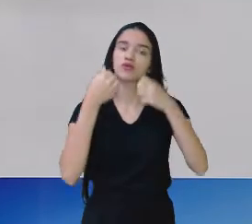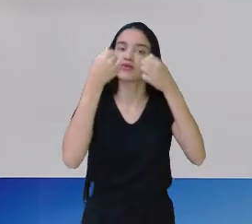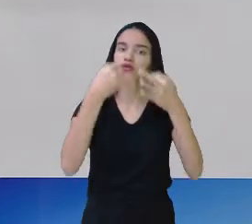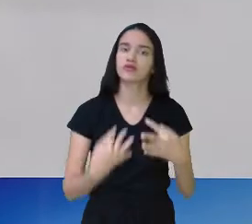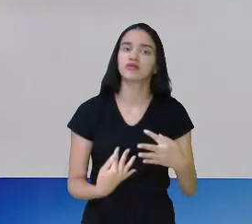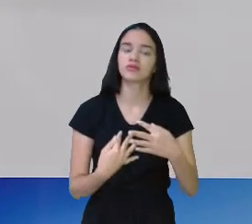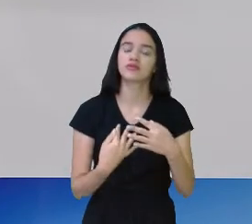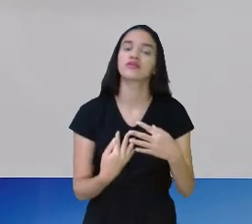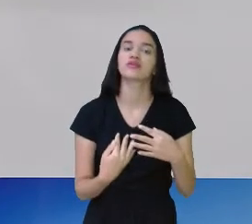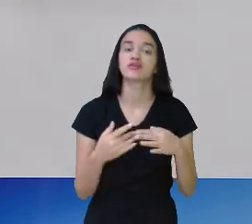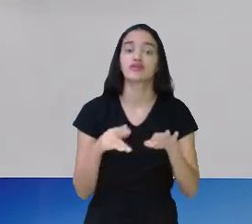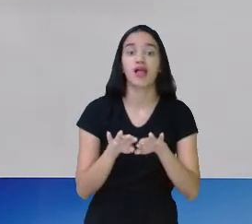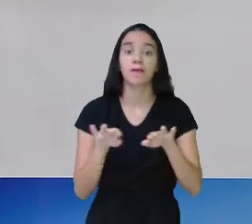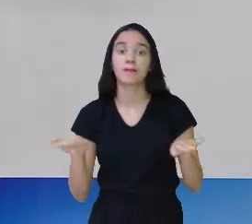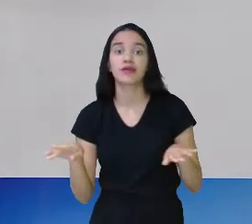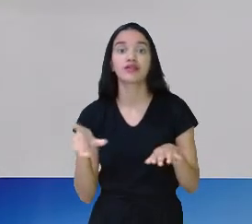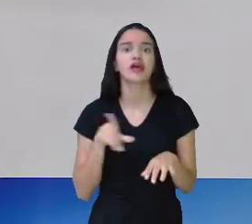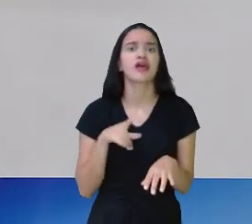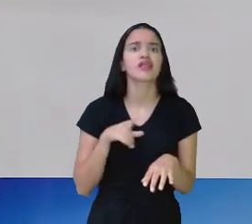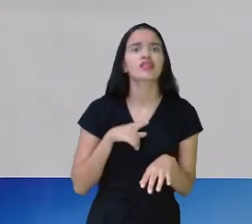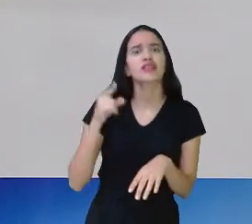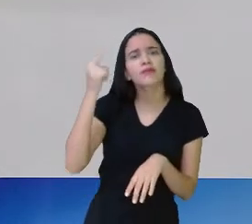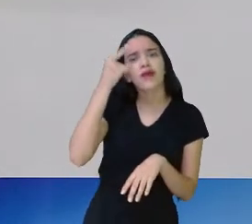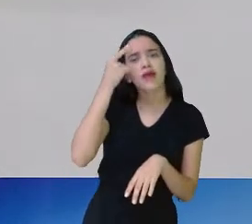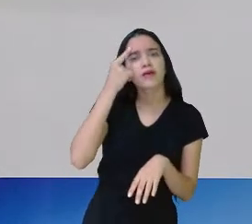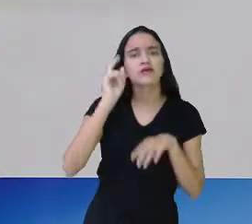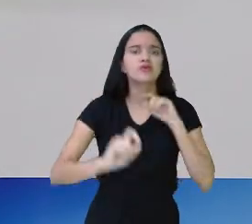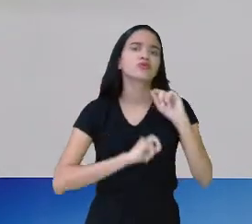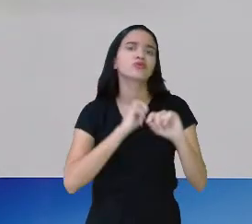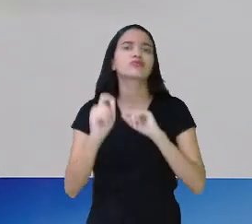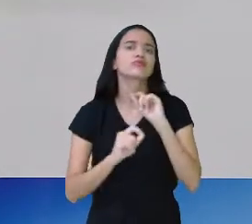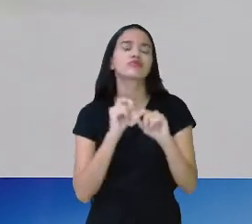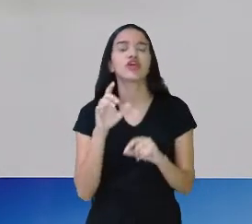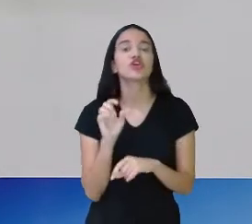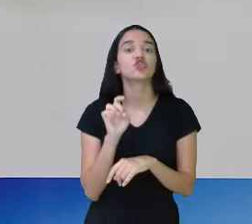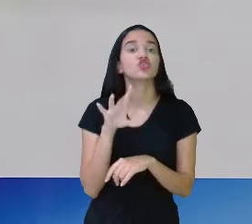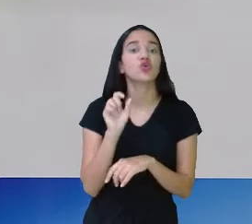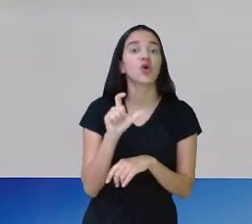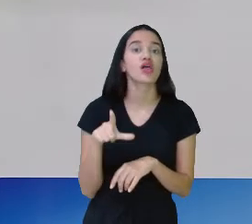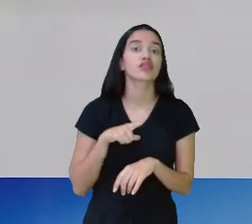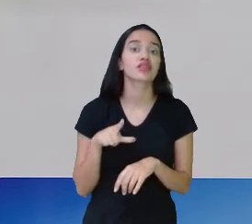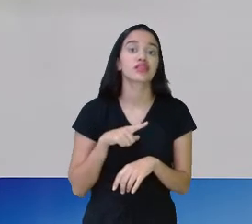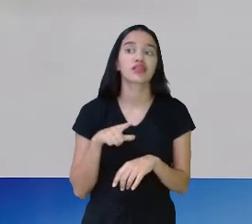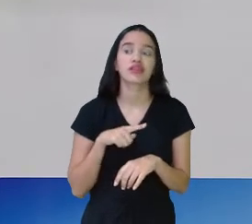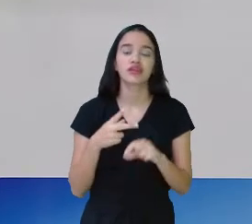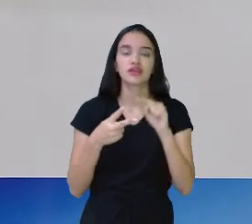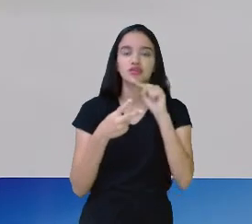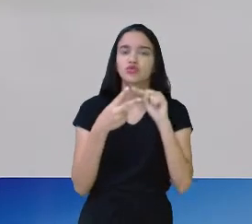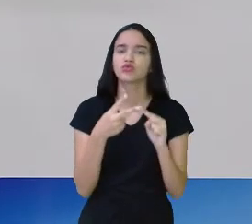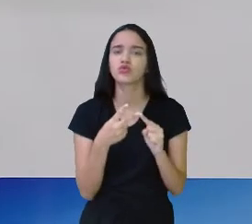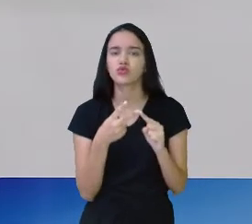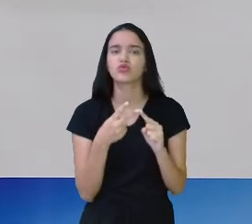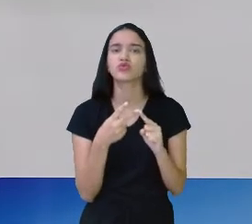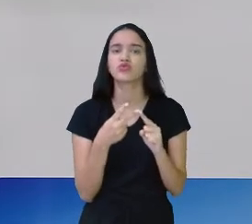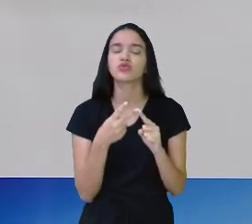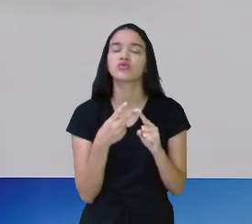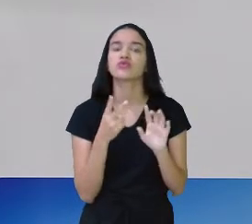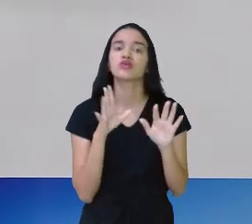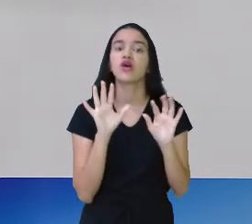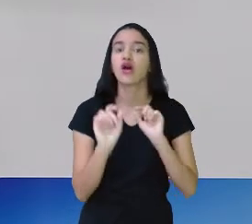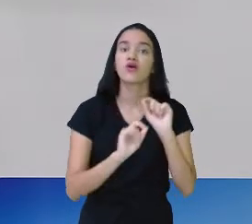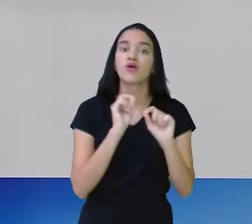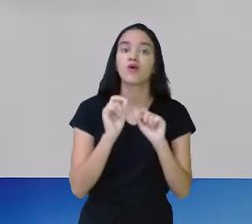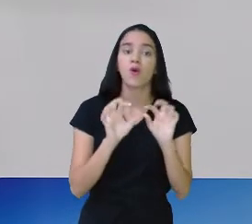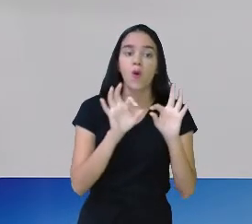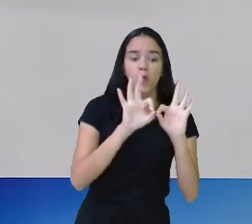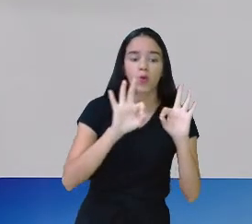figura geométrica plana, já vem logo na minha cabeça. Elas só têm duas dimensões. Elas só têm comprimento